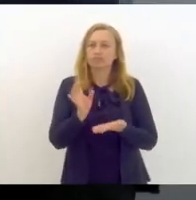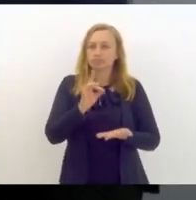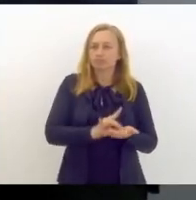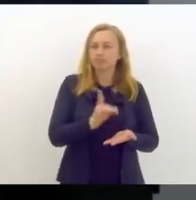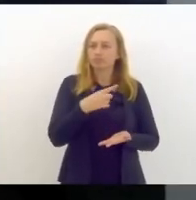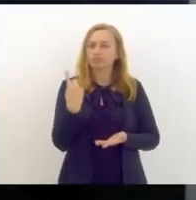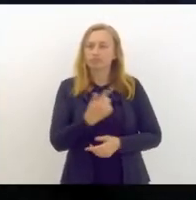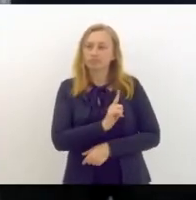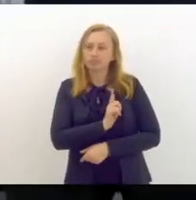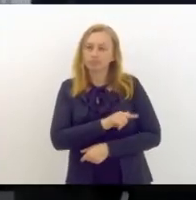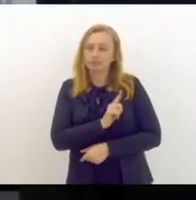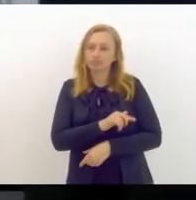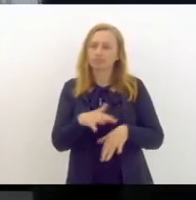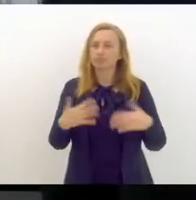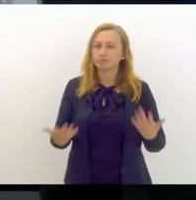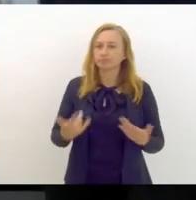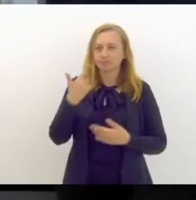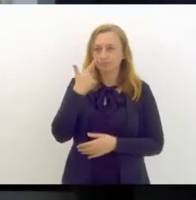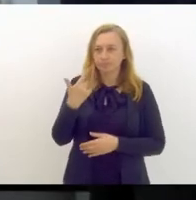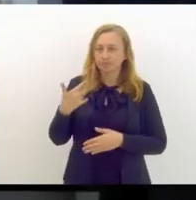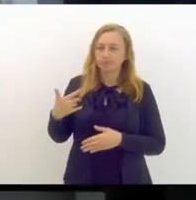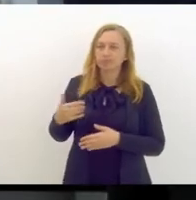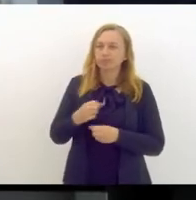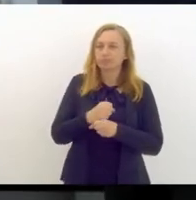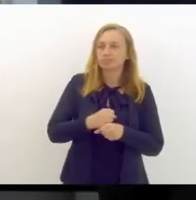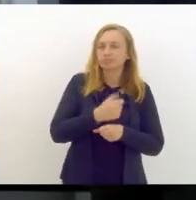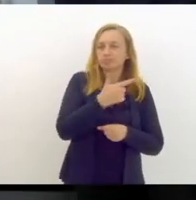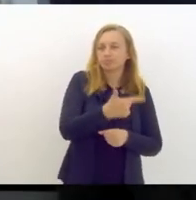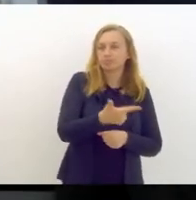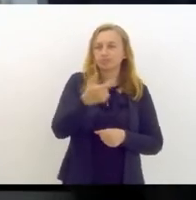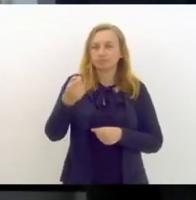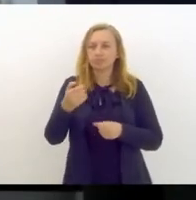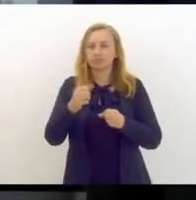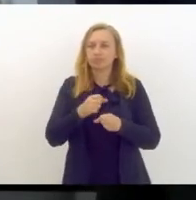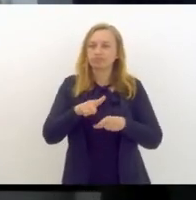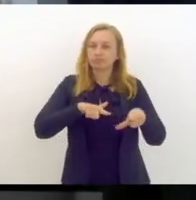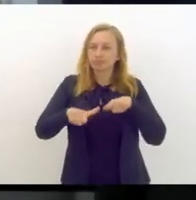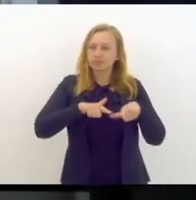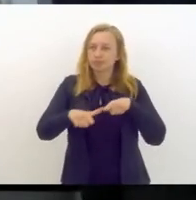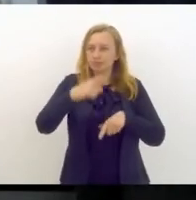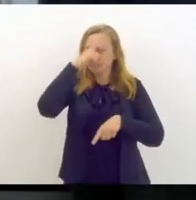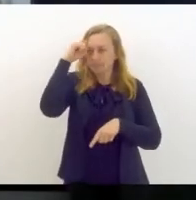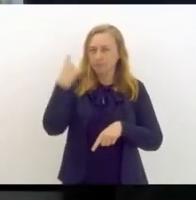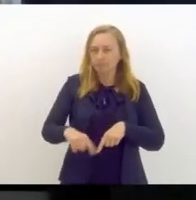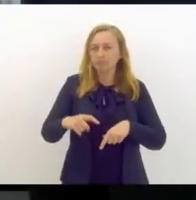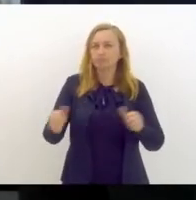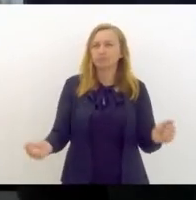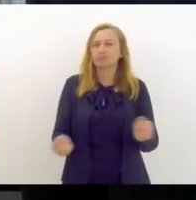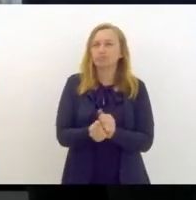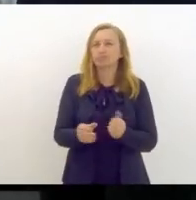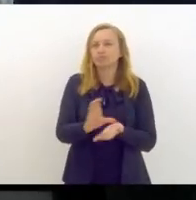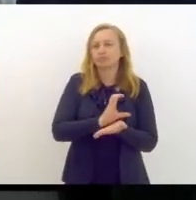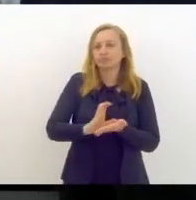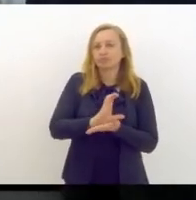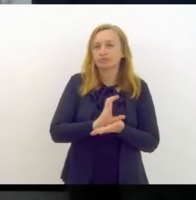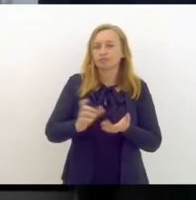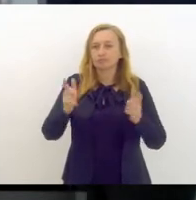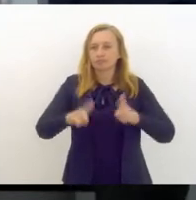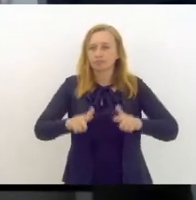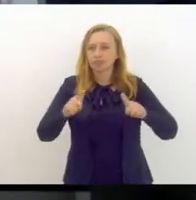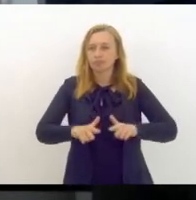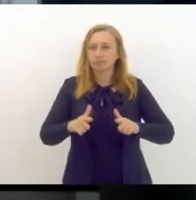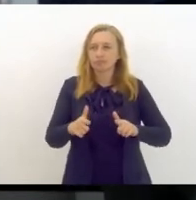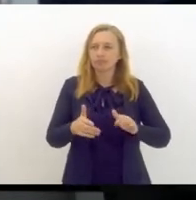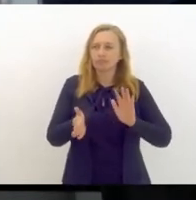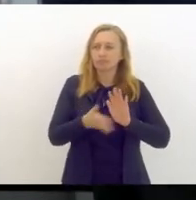nossa gestão. Então, a gente veio desde 2020 trabalhando de forma árdua junto com o Conselho Consultivo da unidade para a